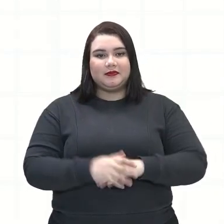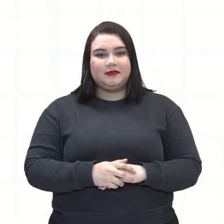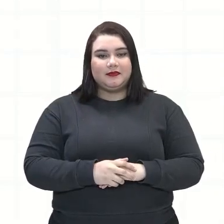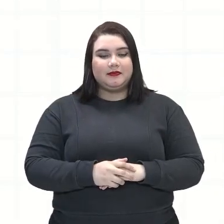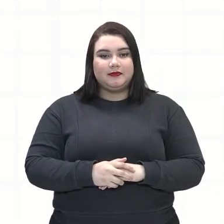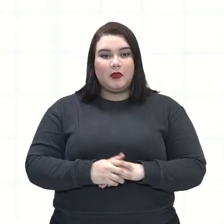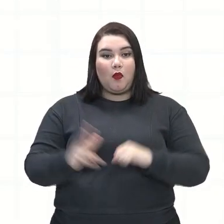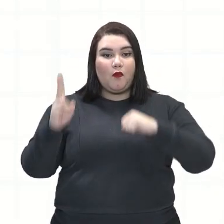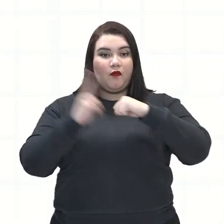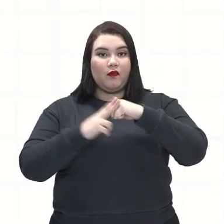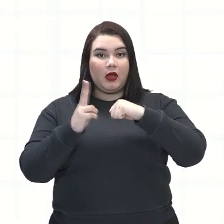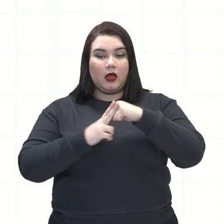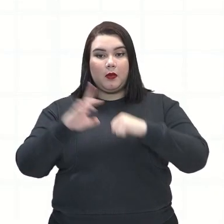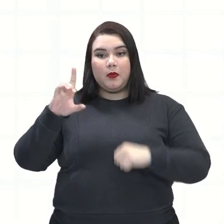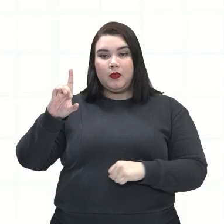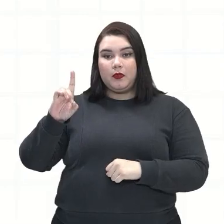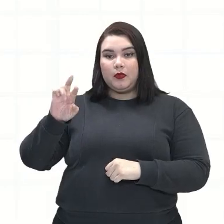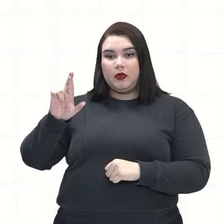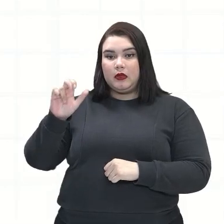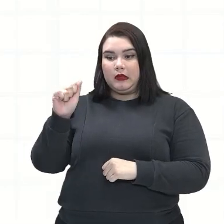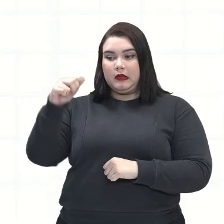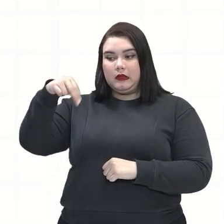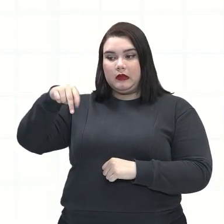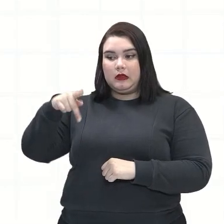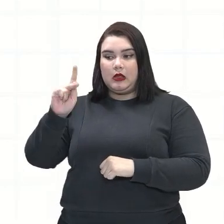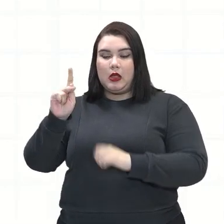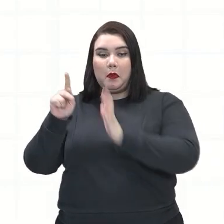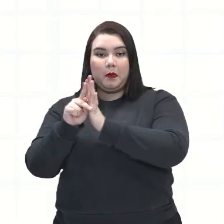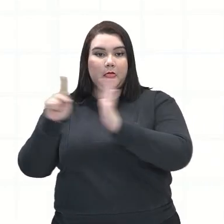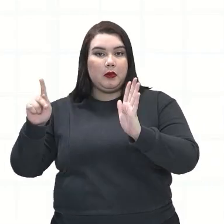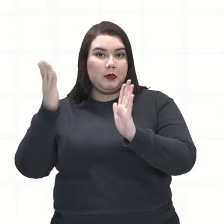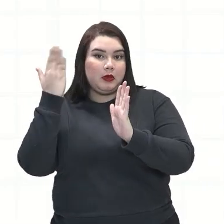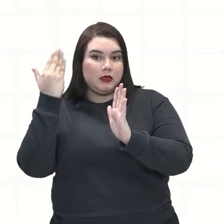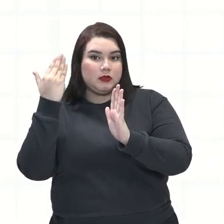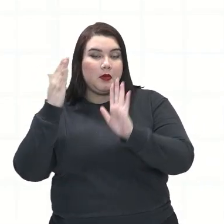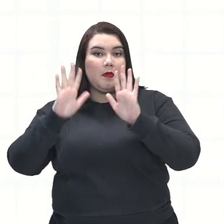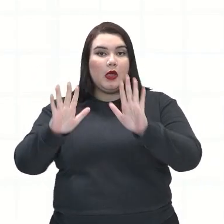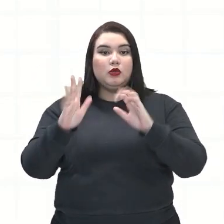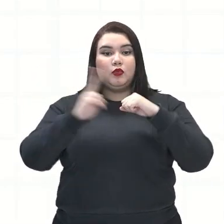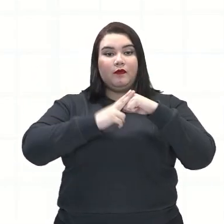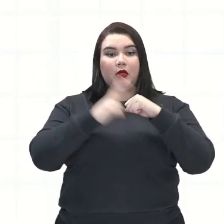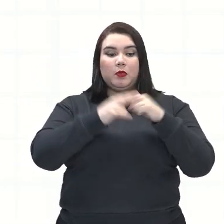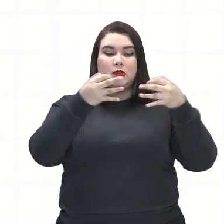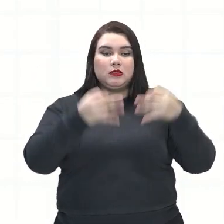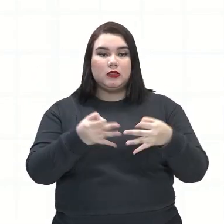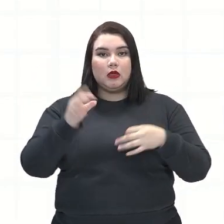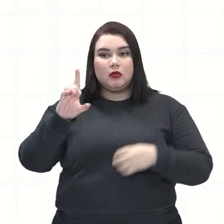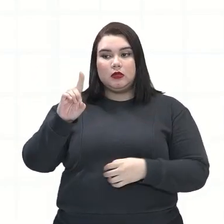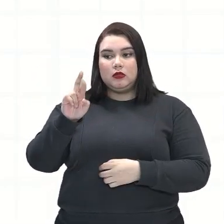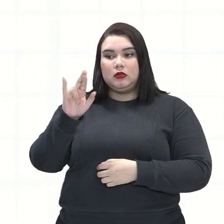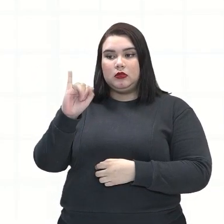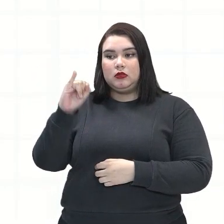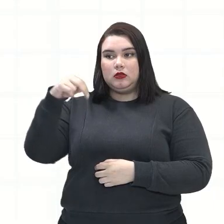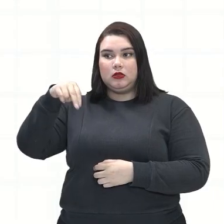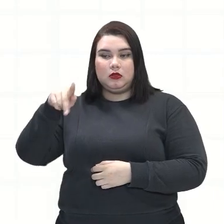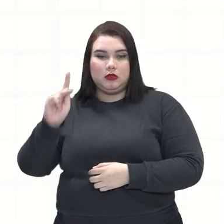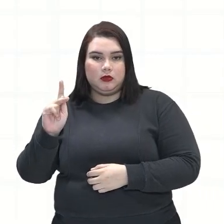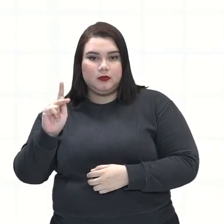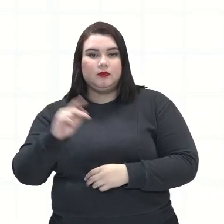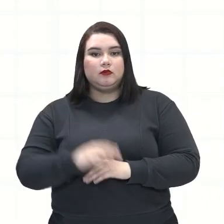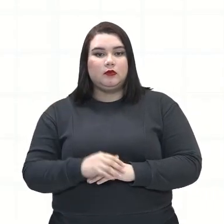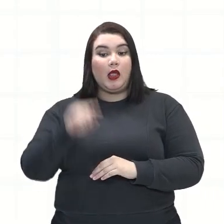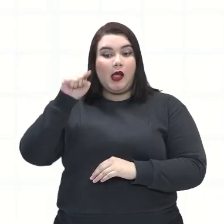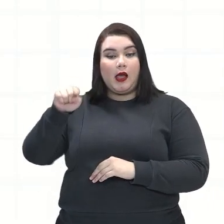O verbo no presente é esse aqui, ó, drink. É um verbo irregular, né? Então, she drank, ela bebeu 1